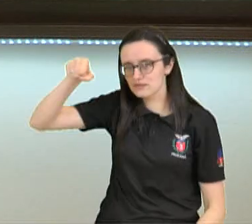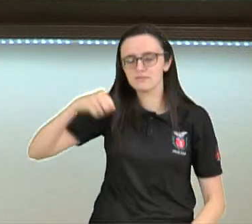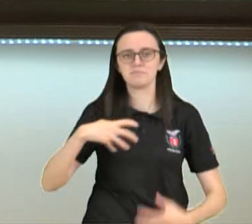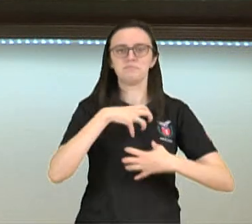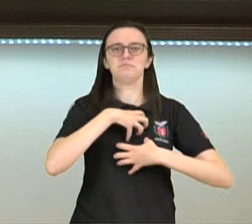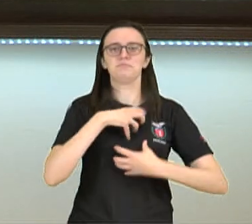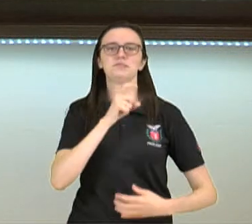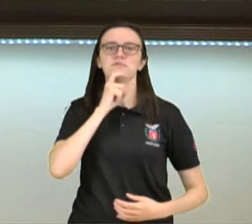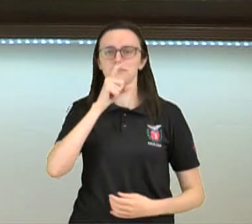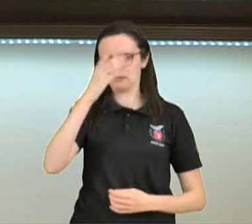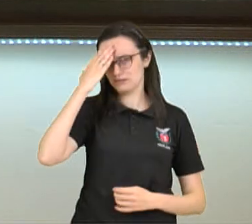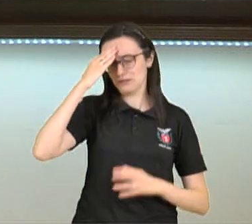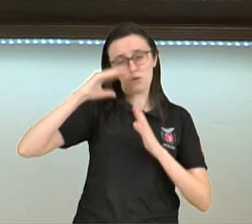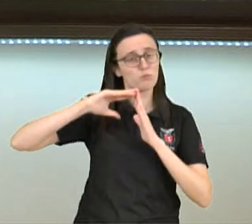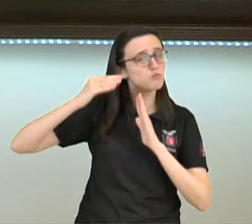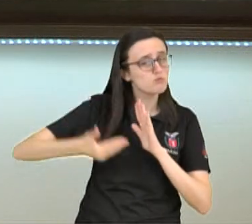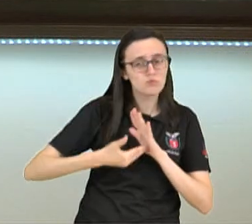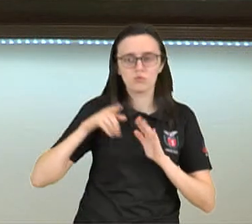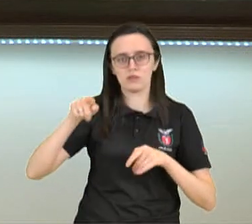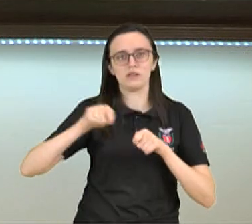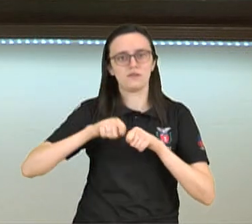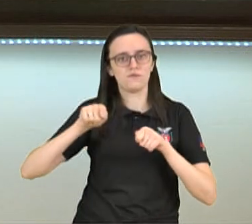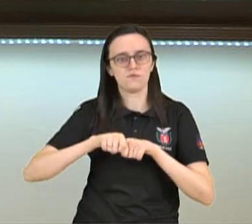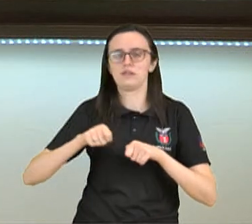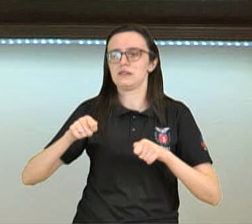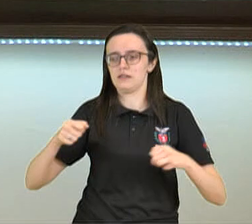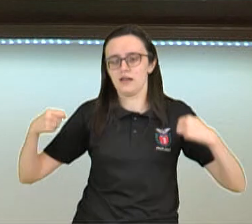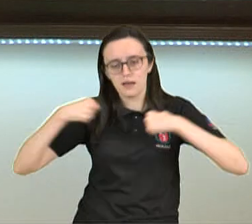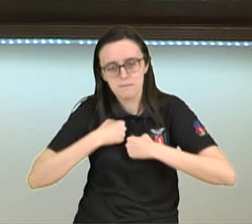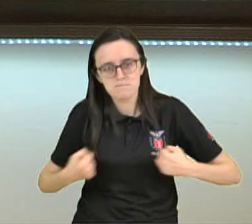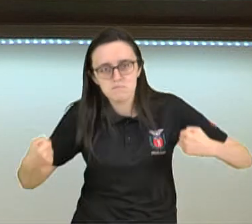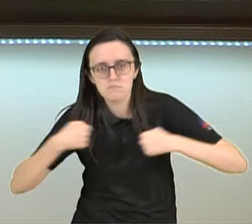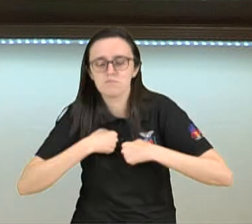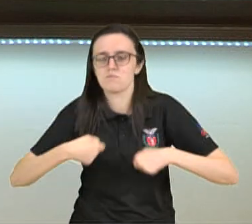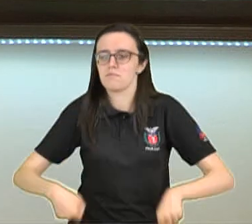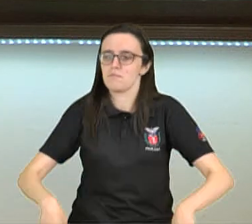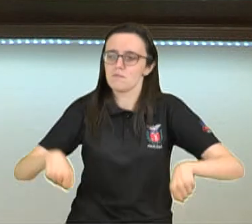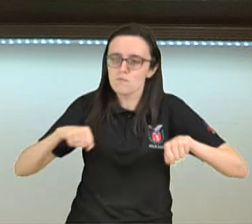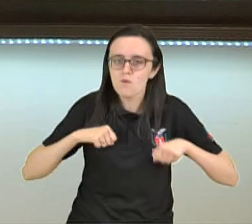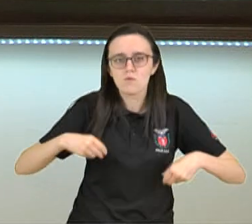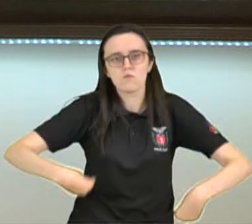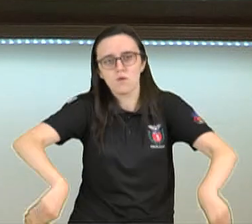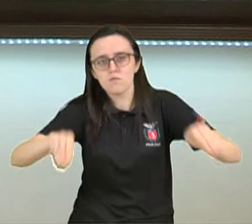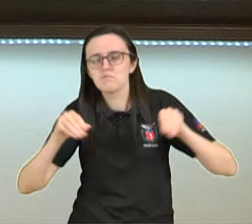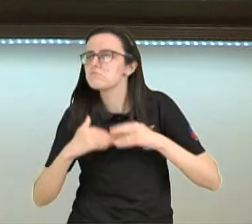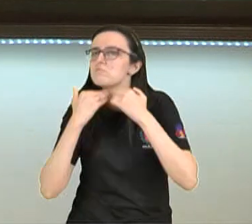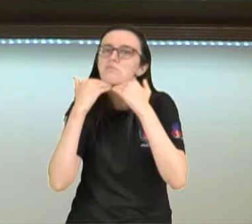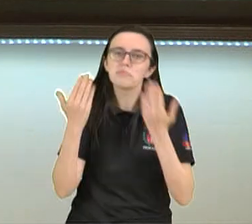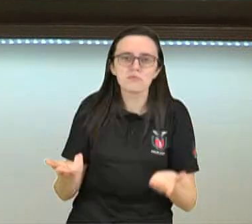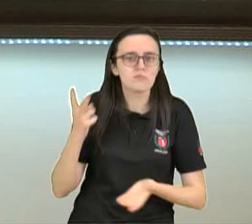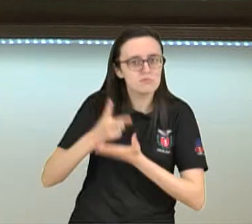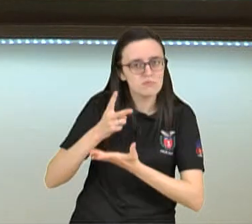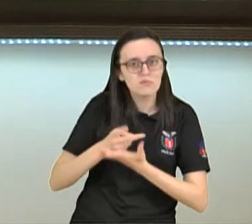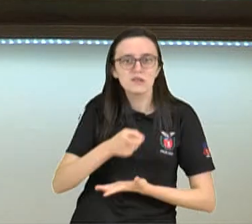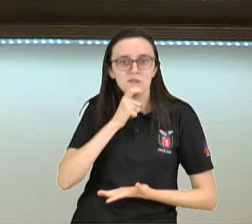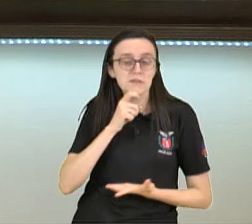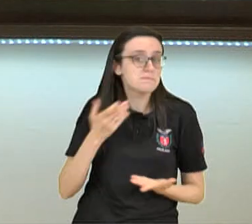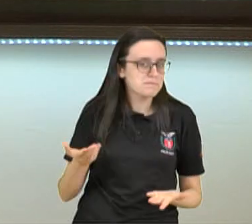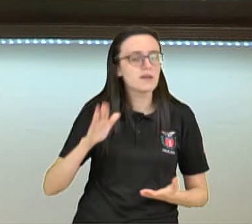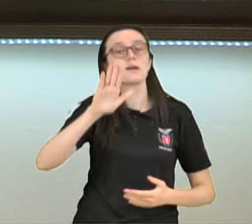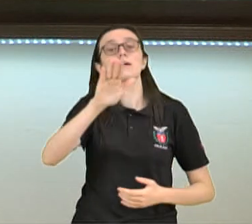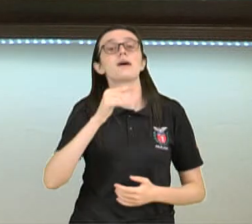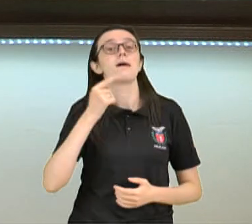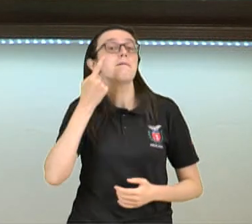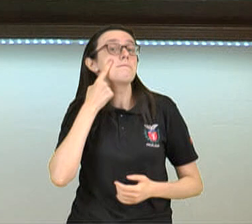vocês observaram que tudo que ele fazia, muitas blusas, cobertores, não adiantava, ele continua com frio. E